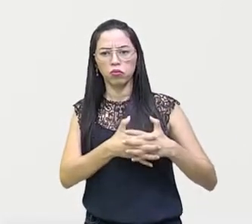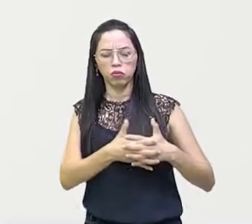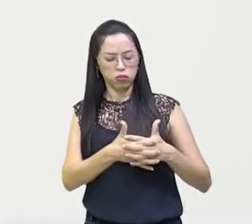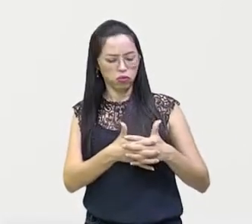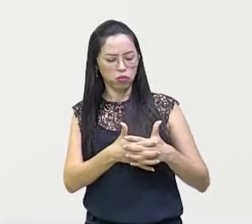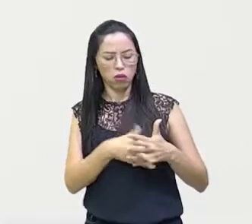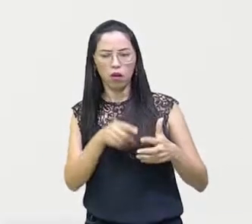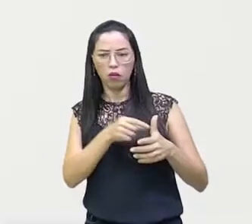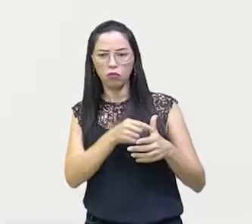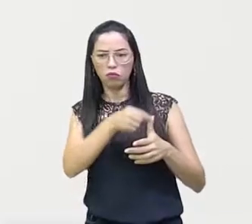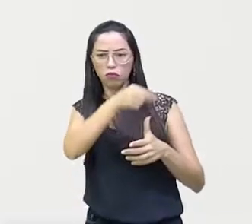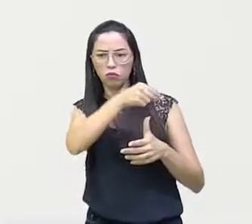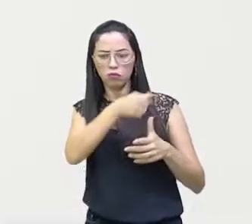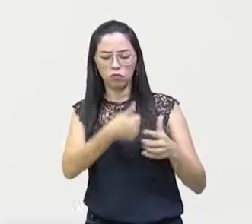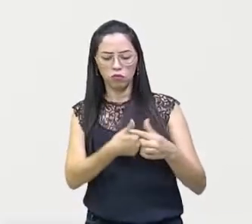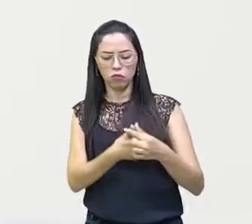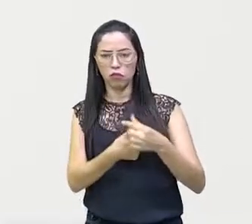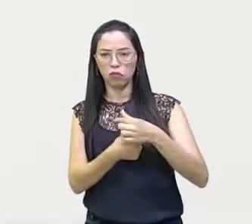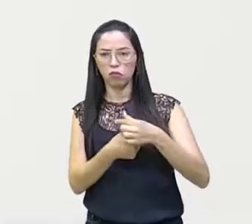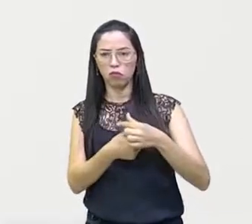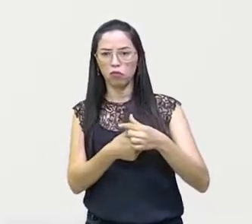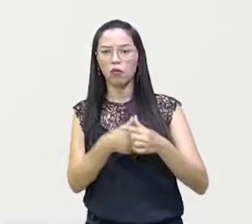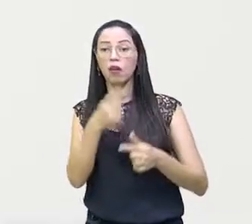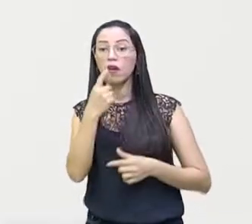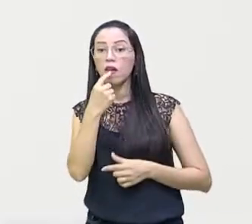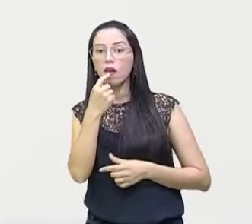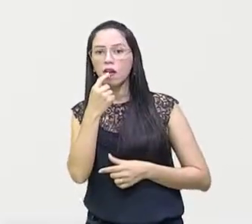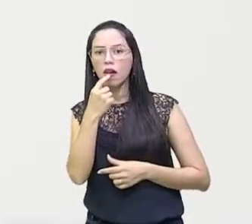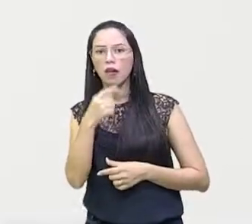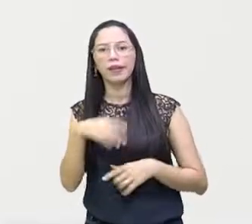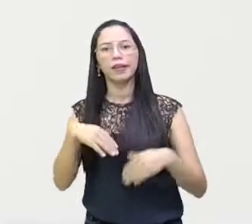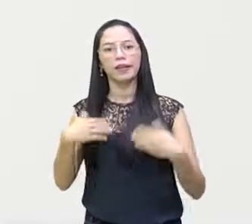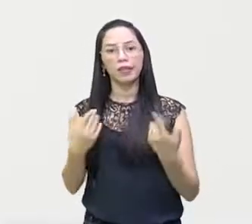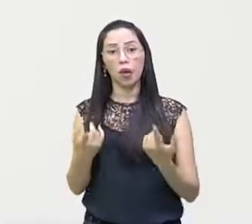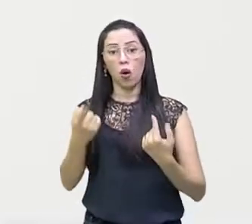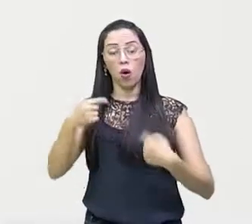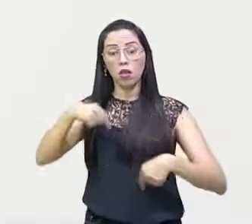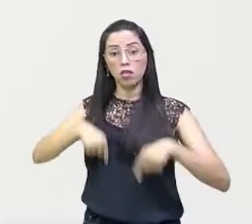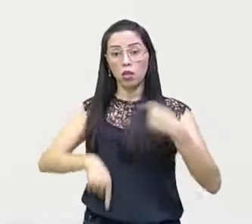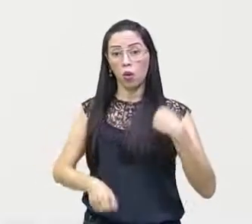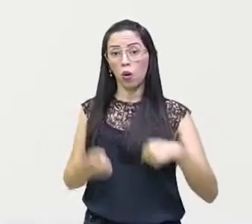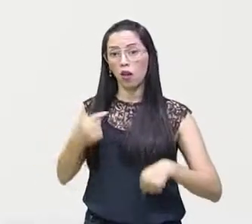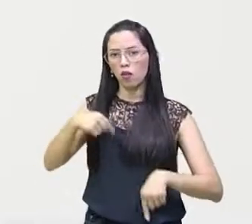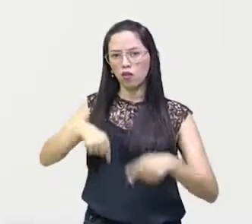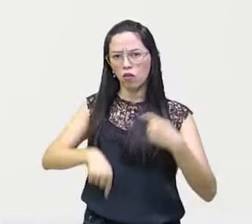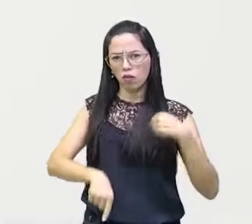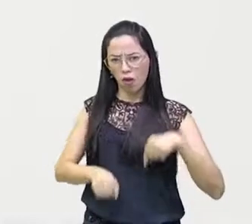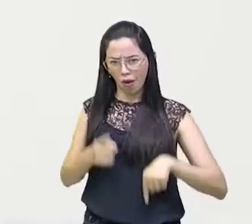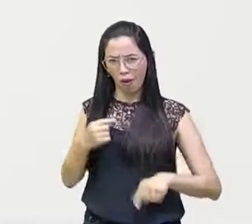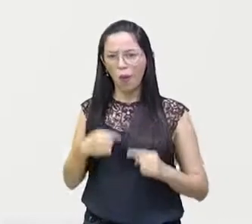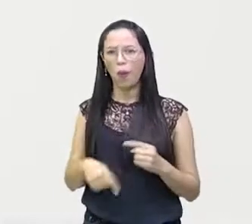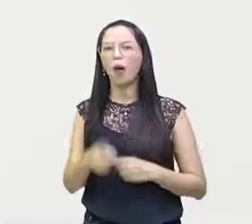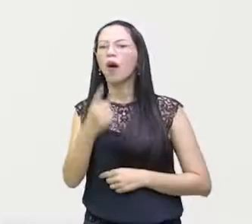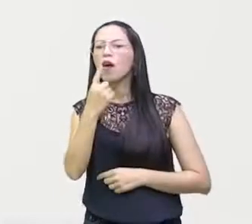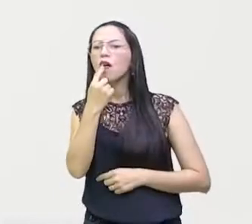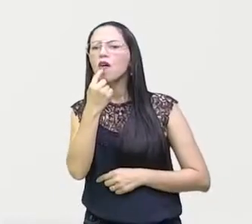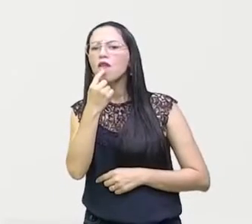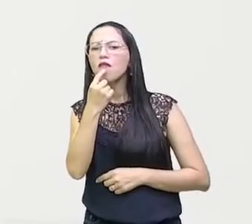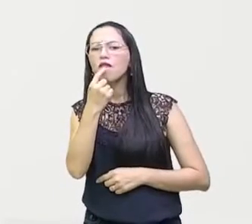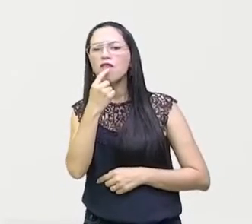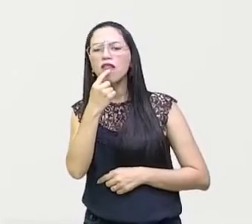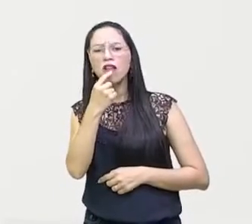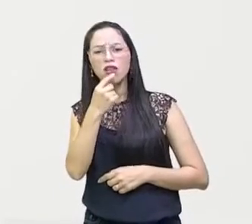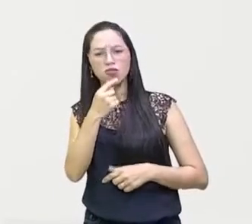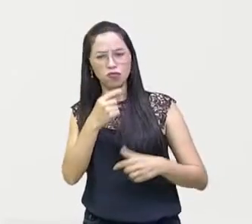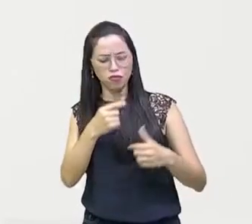O sistema cardiovascular. A circulação é um processo por onde o sangue passa pelos vasos sanguíneos,